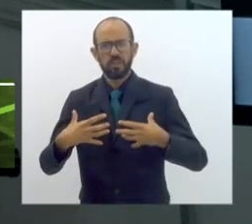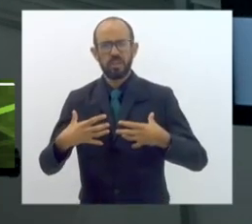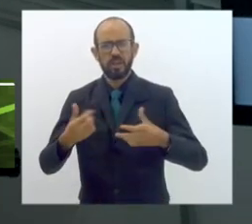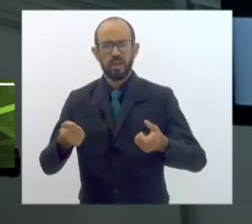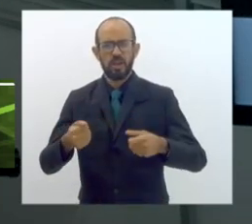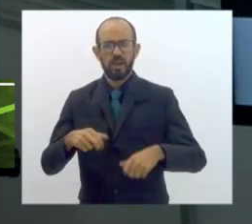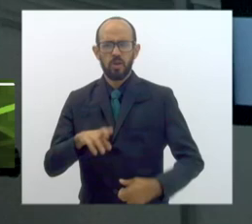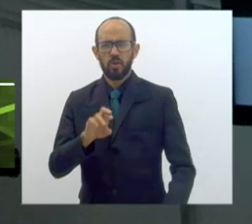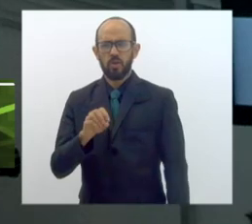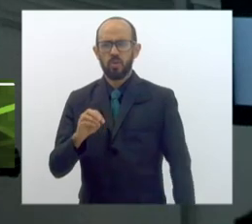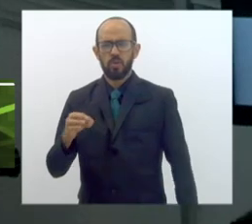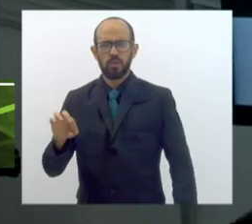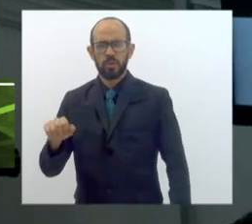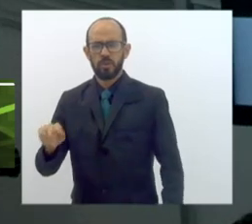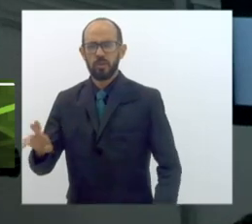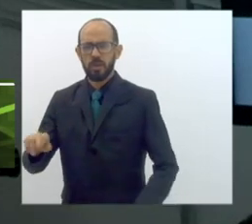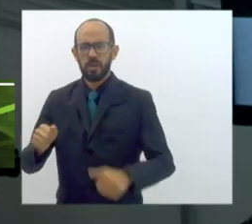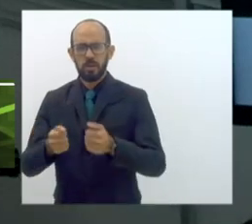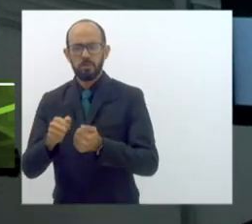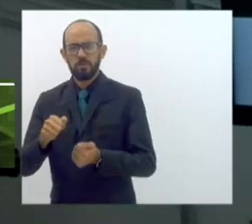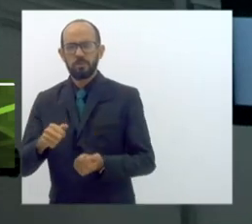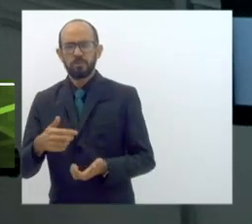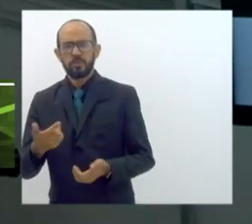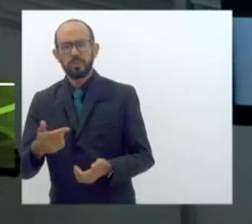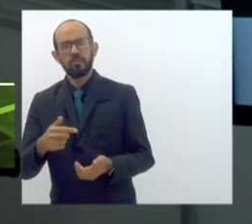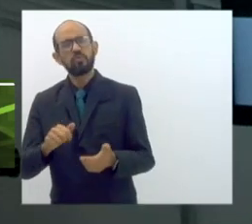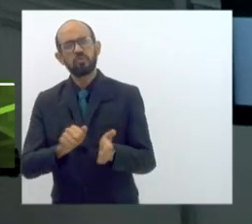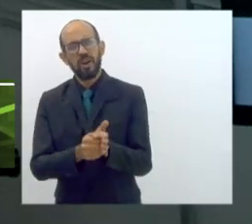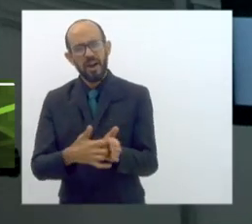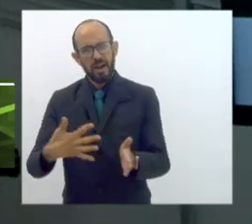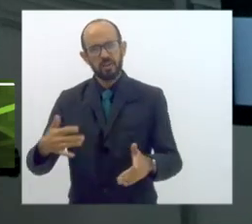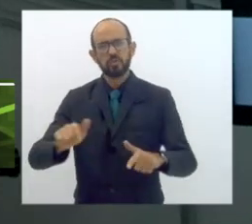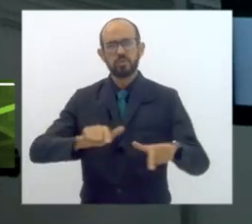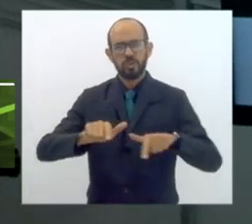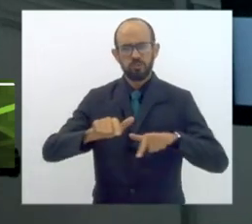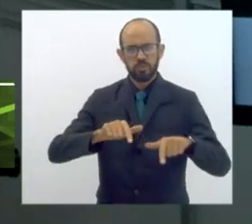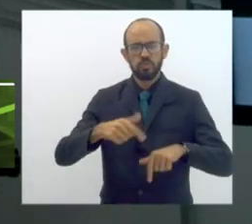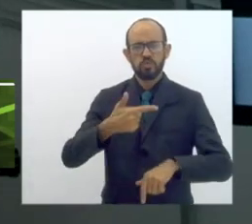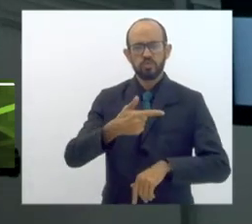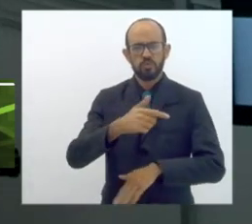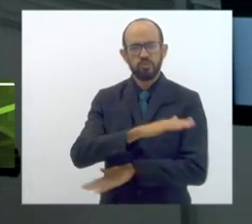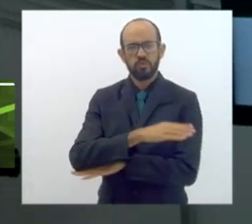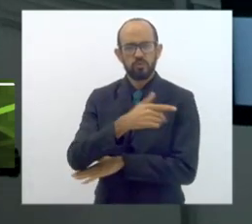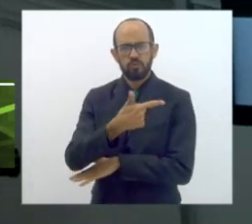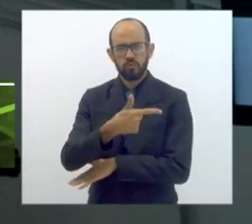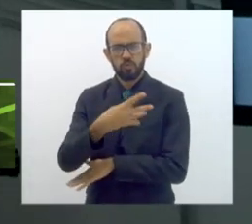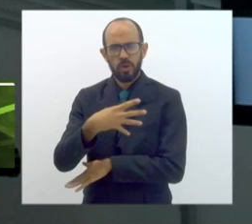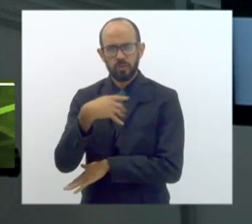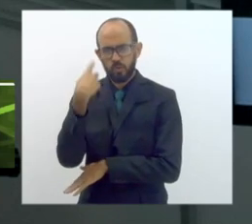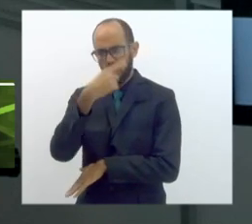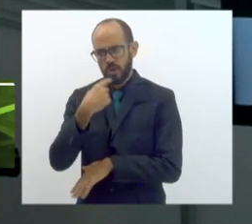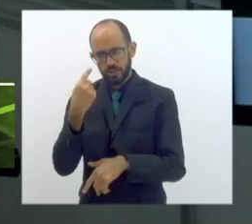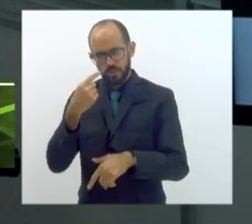24 horas, mapa 24 horas, mamografia, procedimentos oftalmológicos, urológicos,